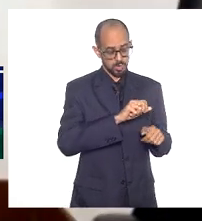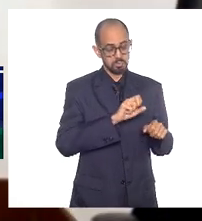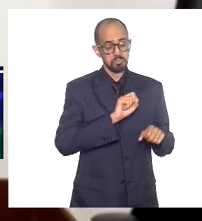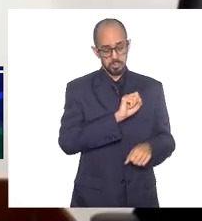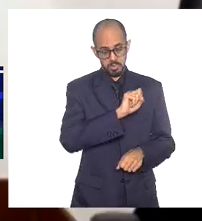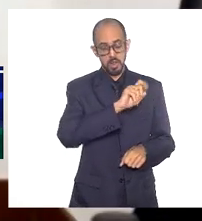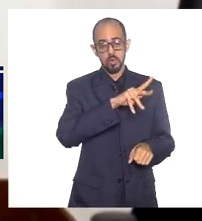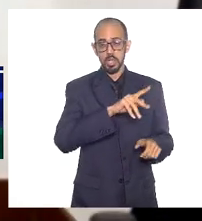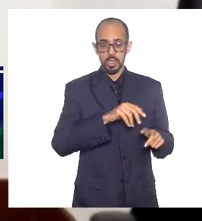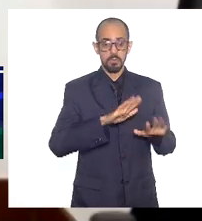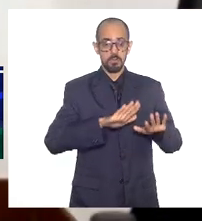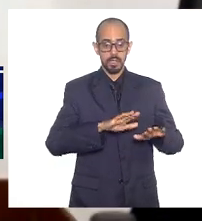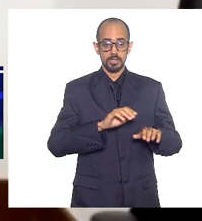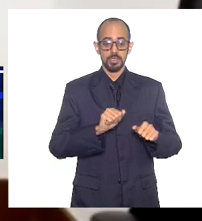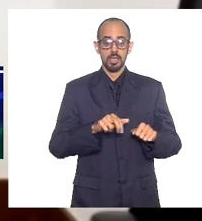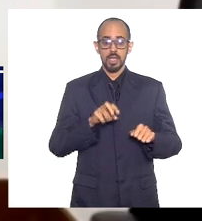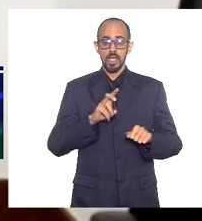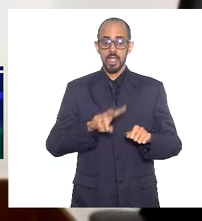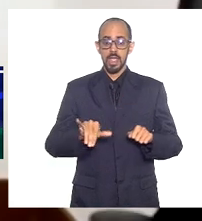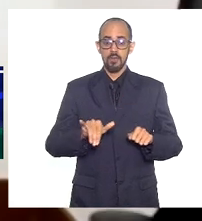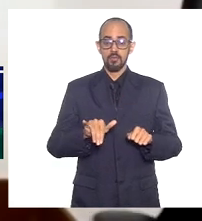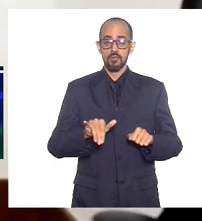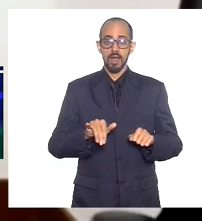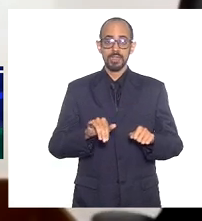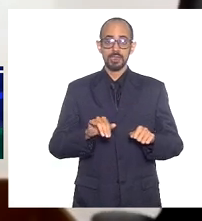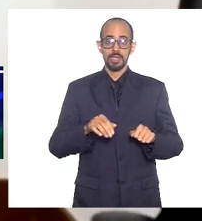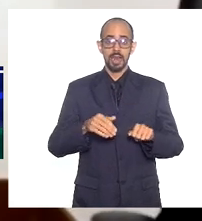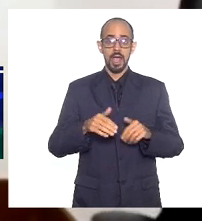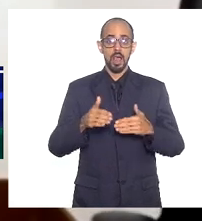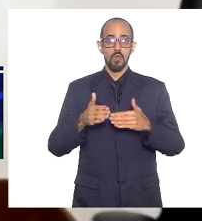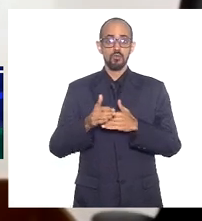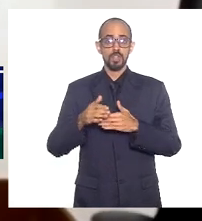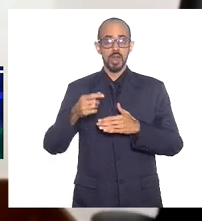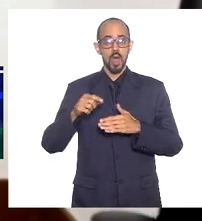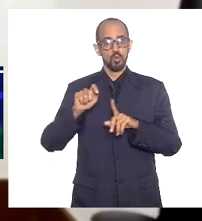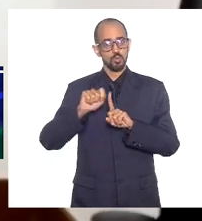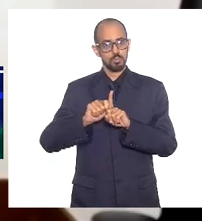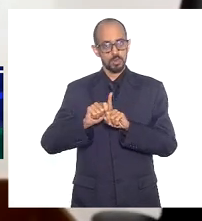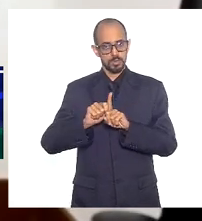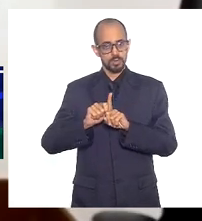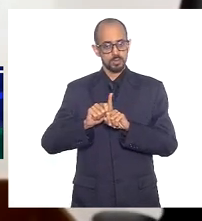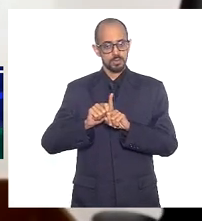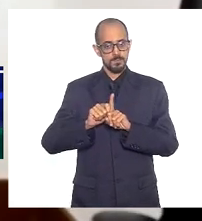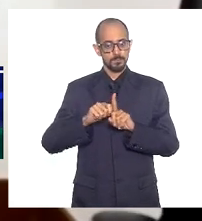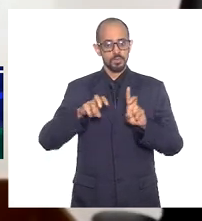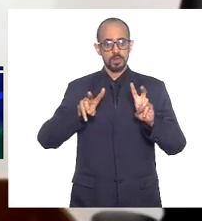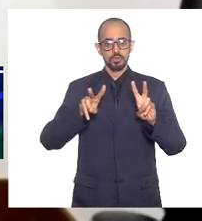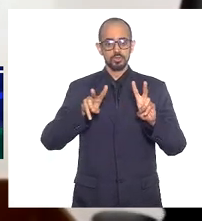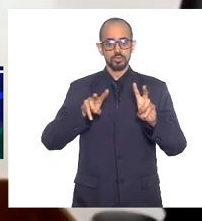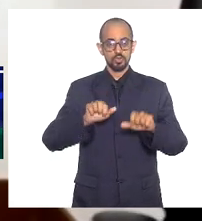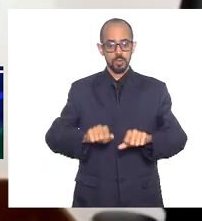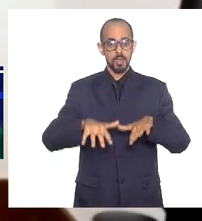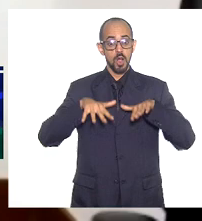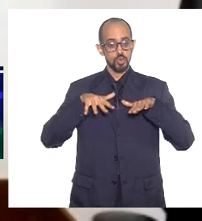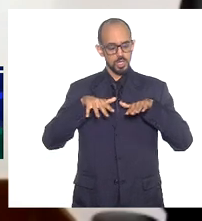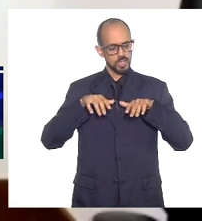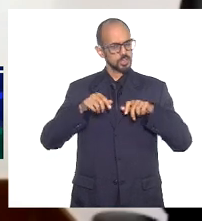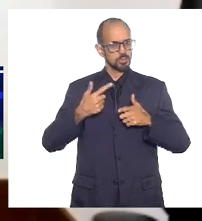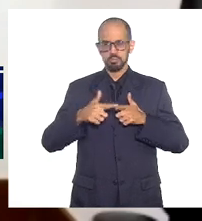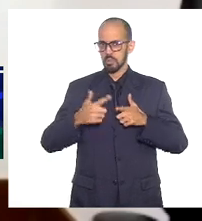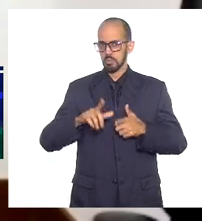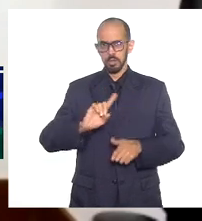mas, do contrário, vai vir na última semana. Agora, em relação à audiência, sem problema, não dá para garantir que vai ser